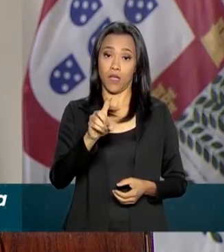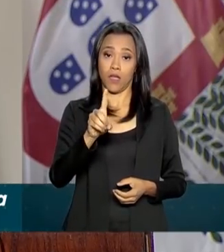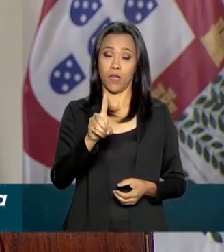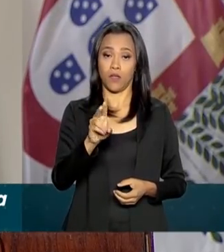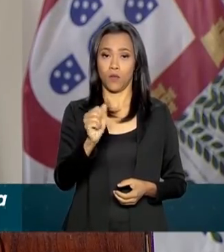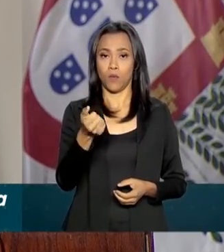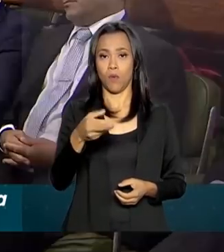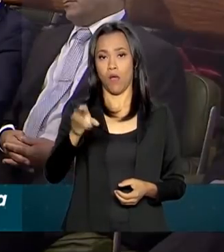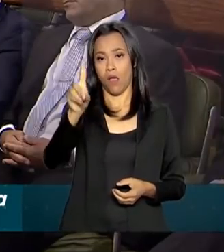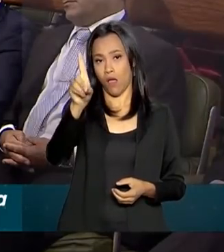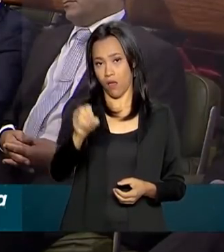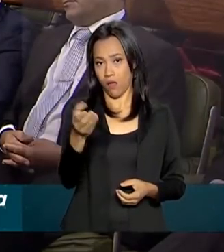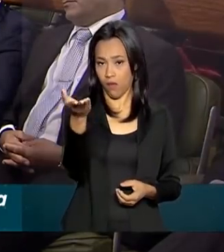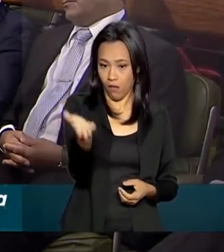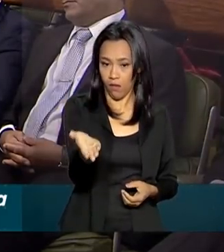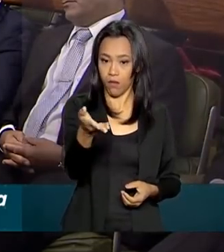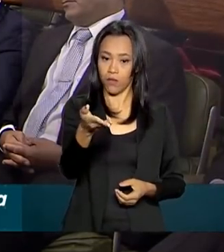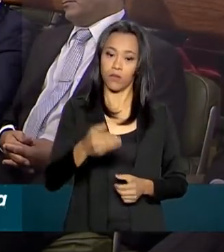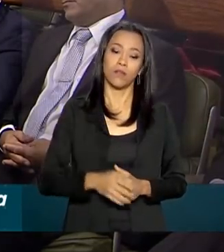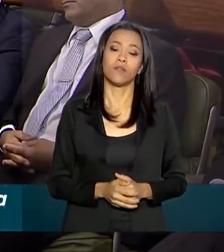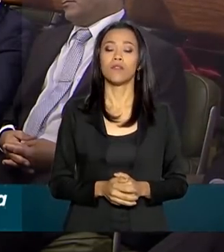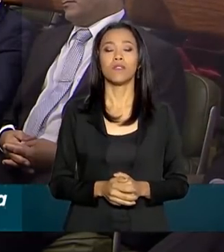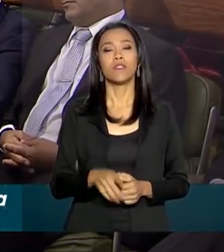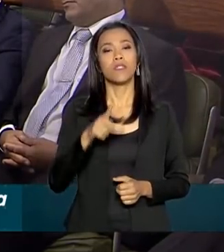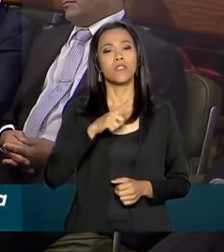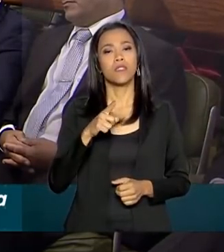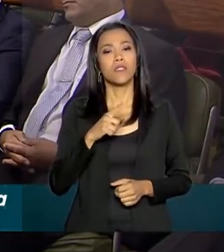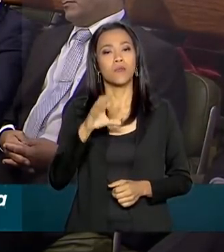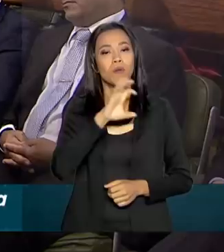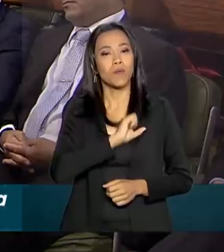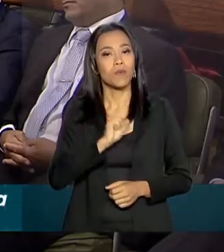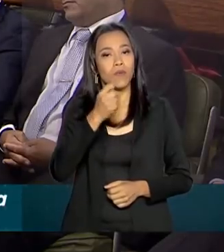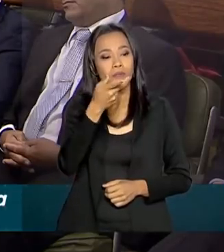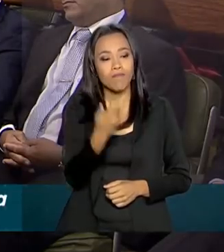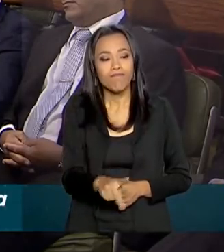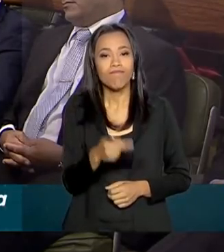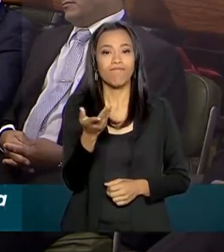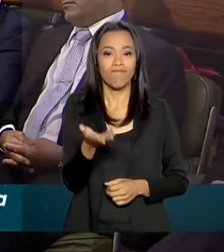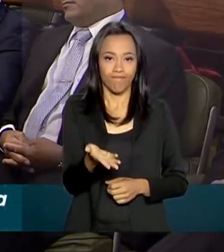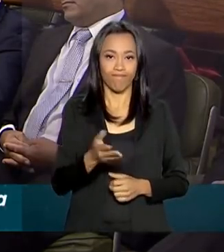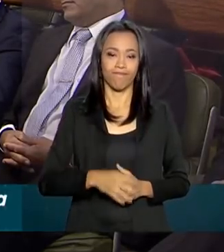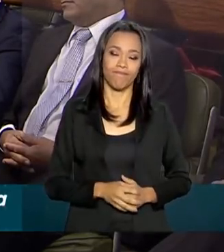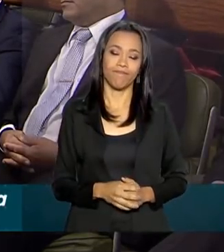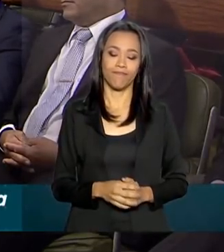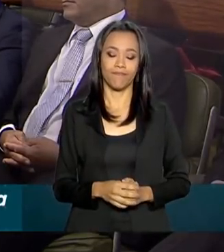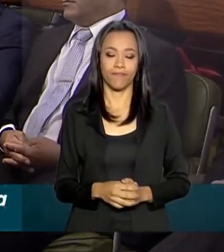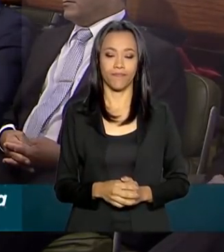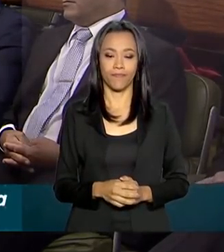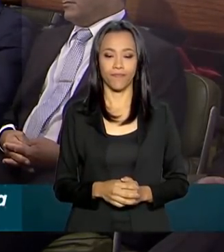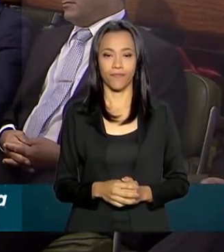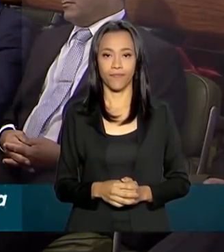itamaraty um carinho todo especial sem querer substituir os a violência